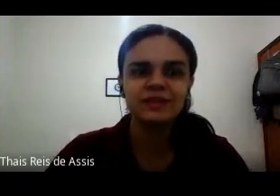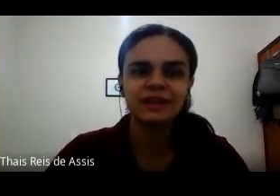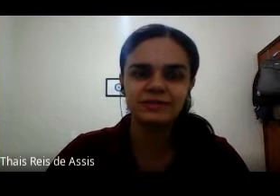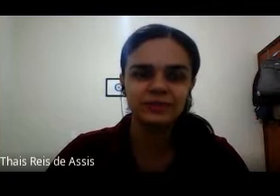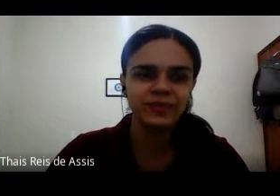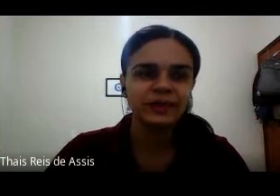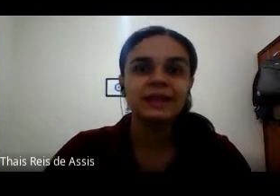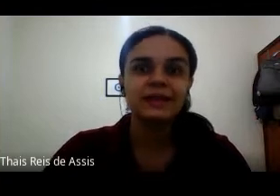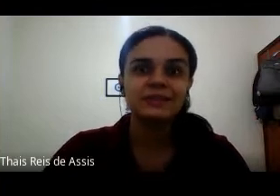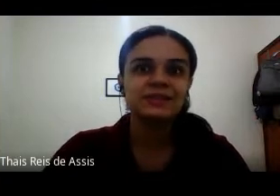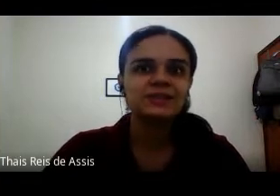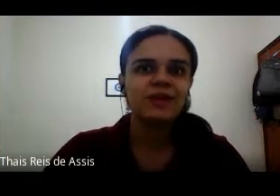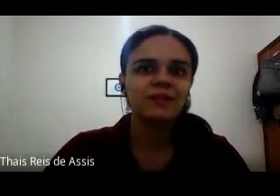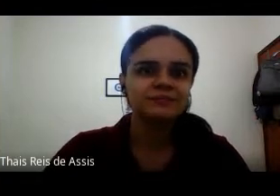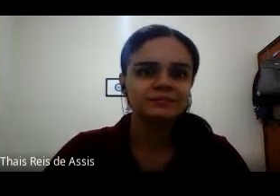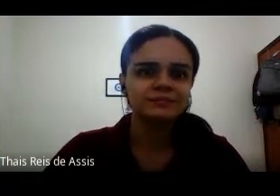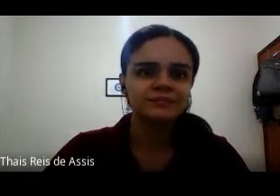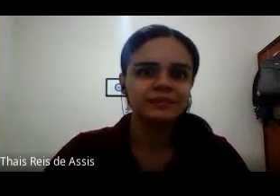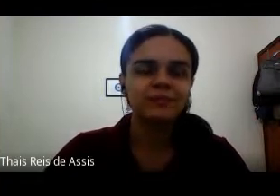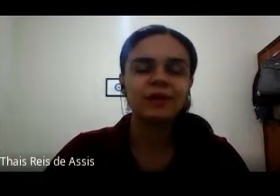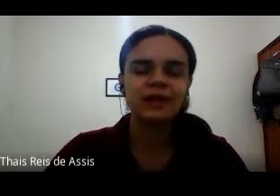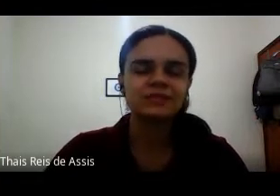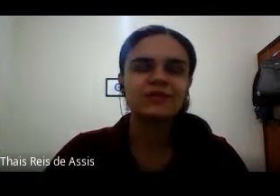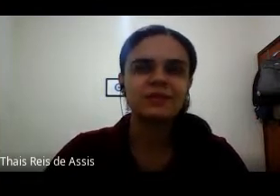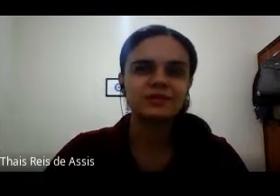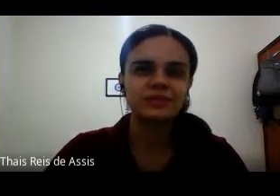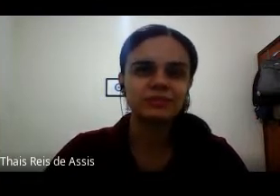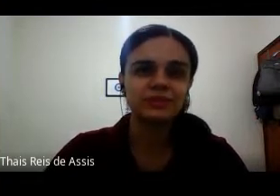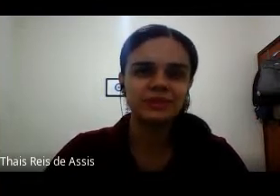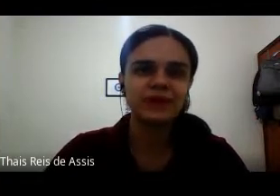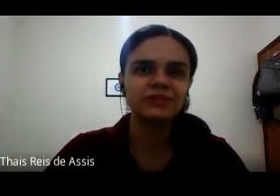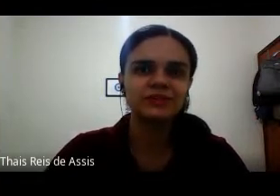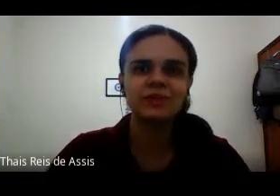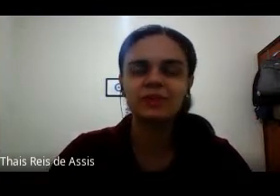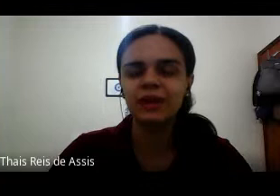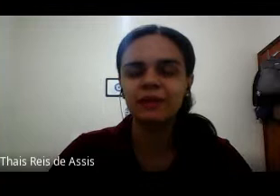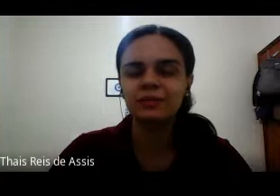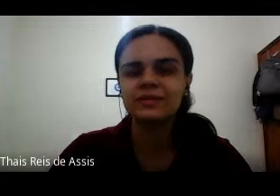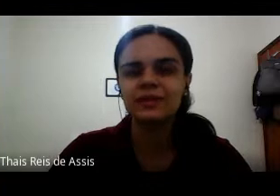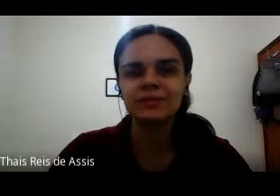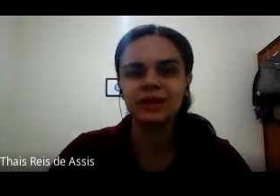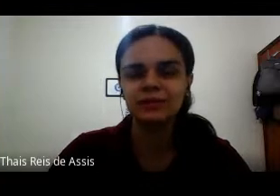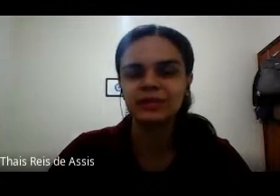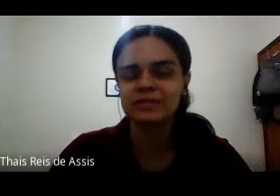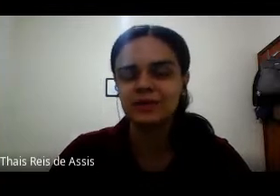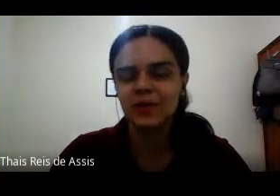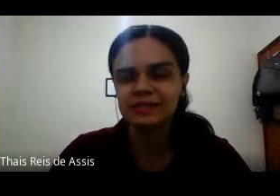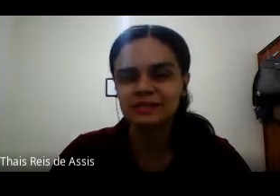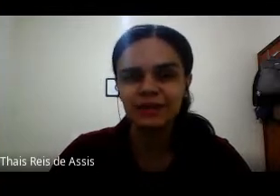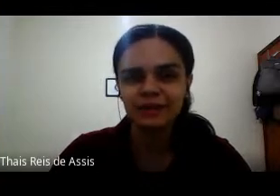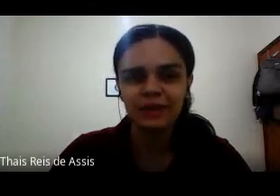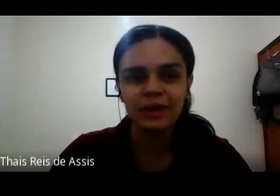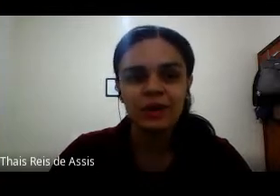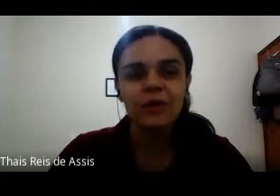Minas, no Brasil. Isso transforma as formas de produção. Veja como que a produção da mercadoria, a